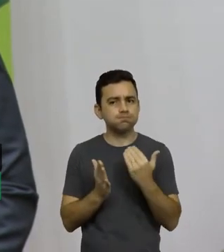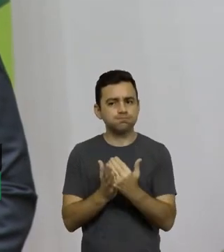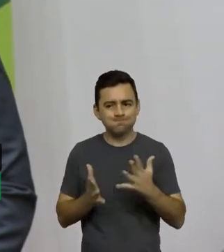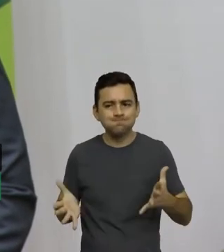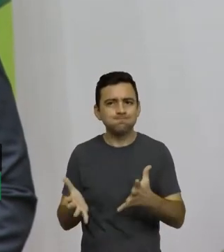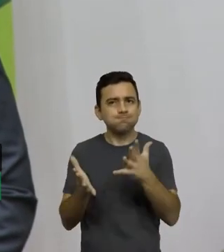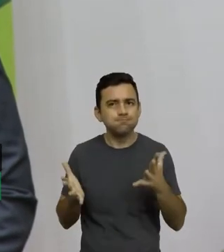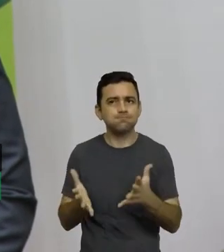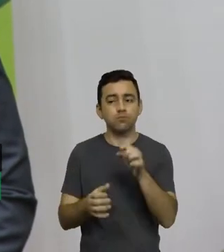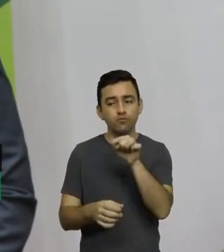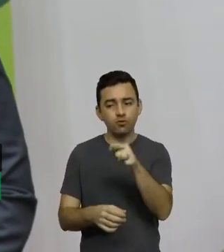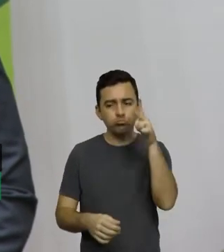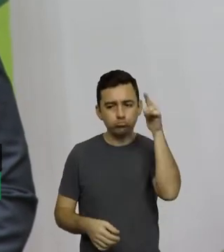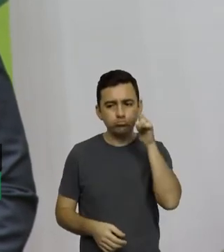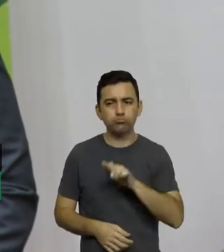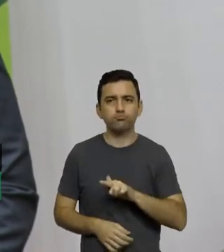chegou.